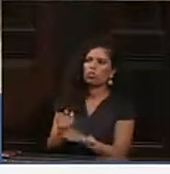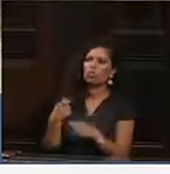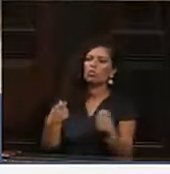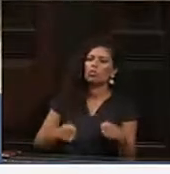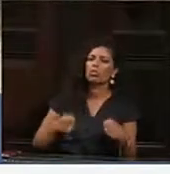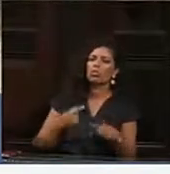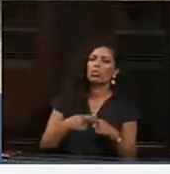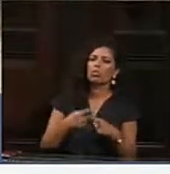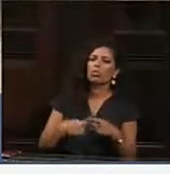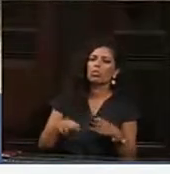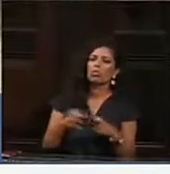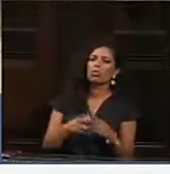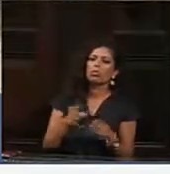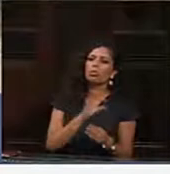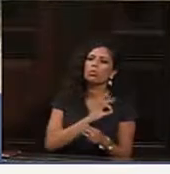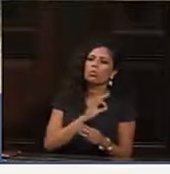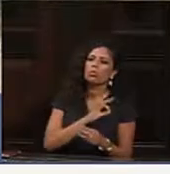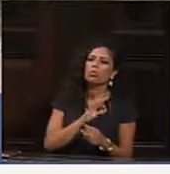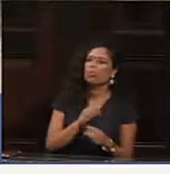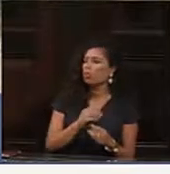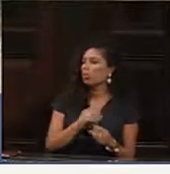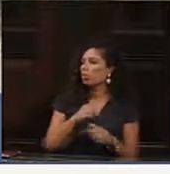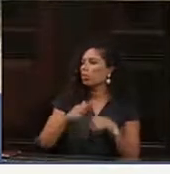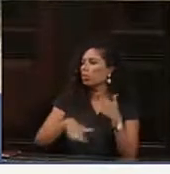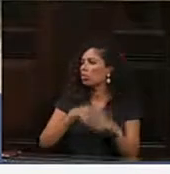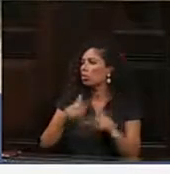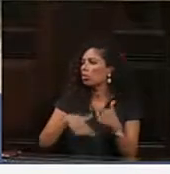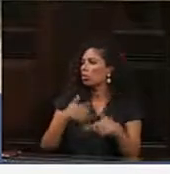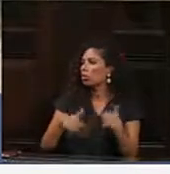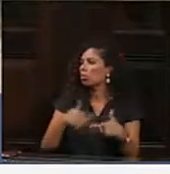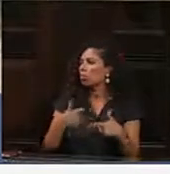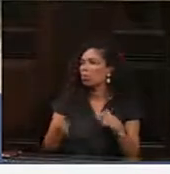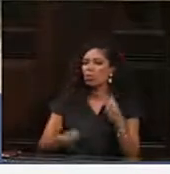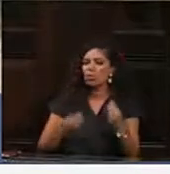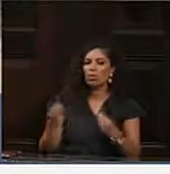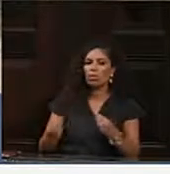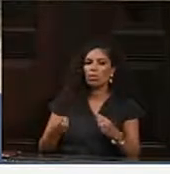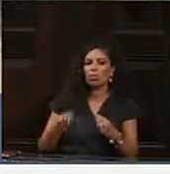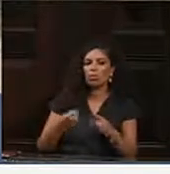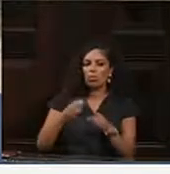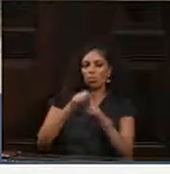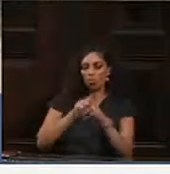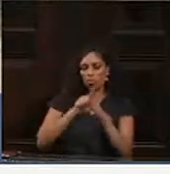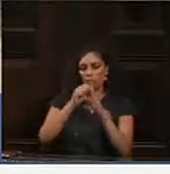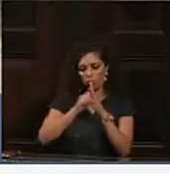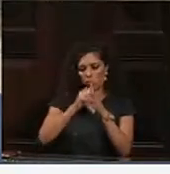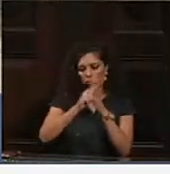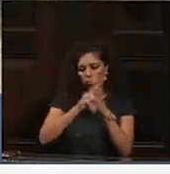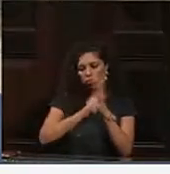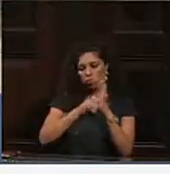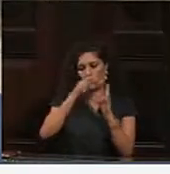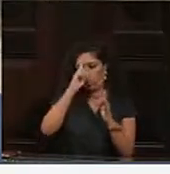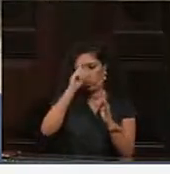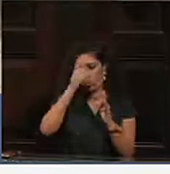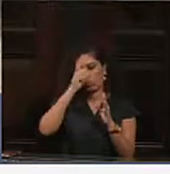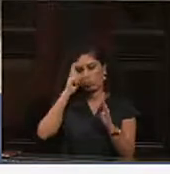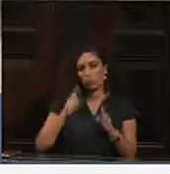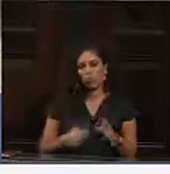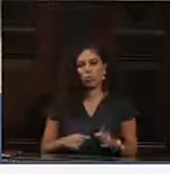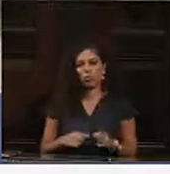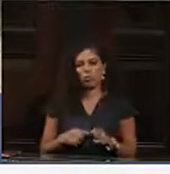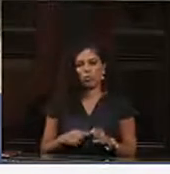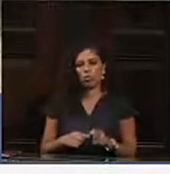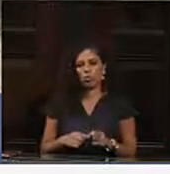corporação, ela não trabalha com meios escassos, não, cara. Trabalha com meios inexistentes, pô. É por isso que eu qualifico como a